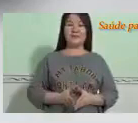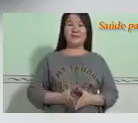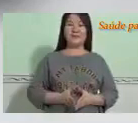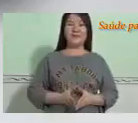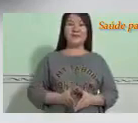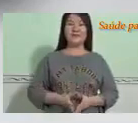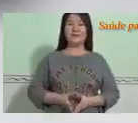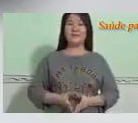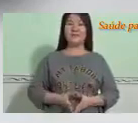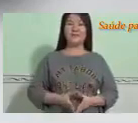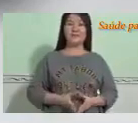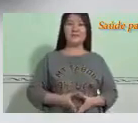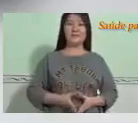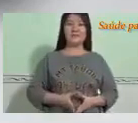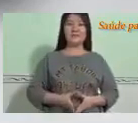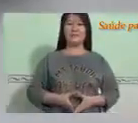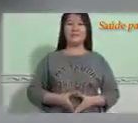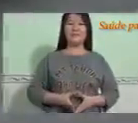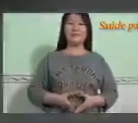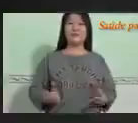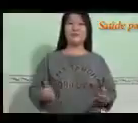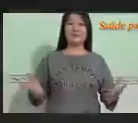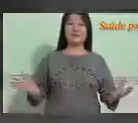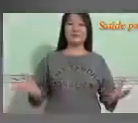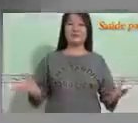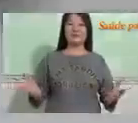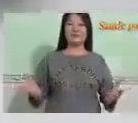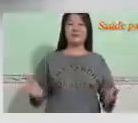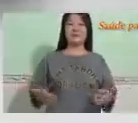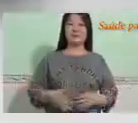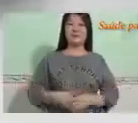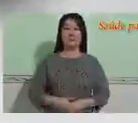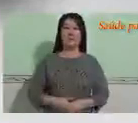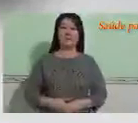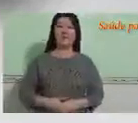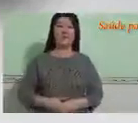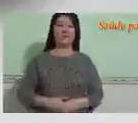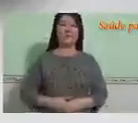Inscreva-se.